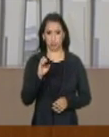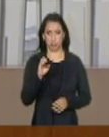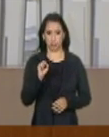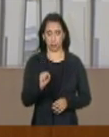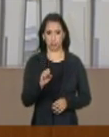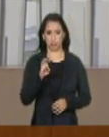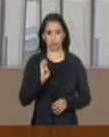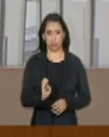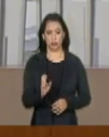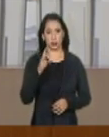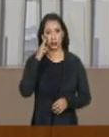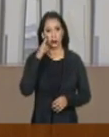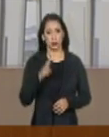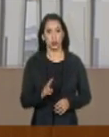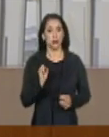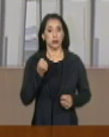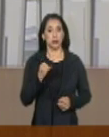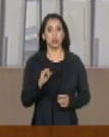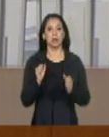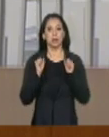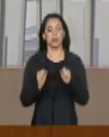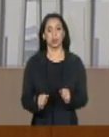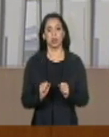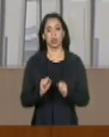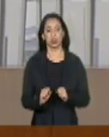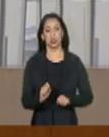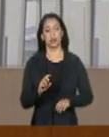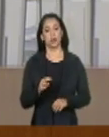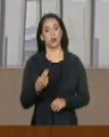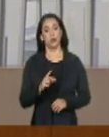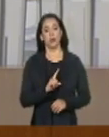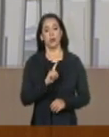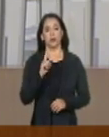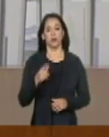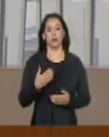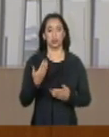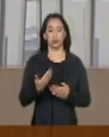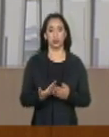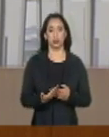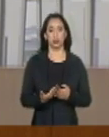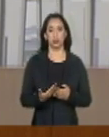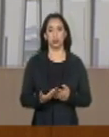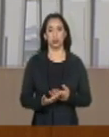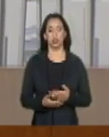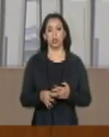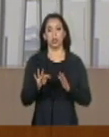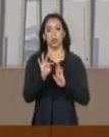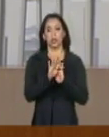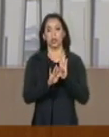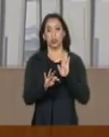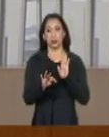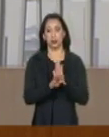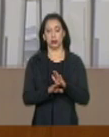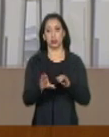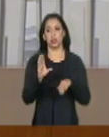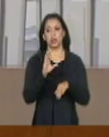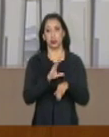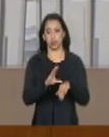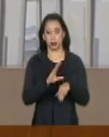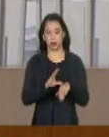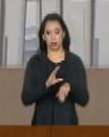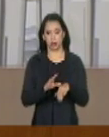era possível ou não, diante do texto constitucional da presunção